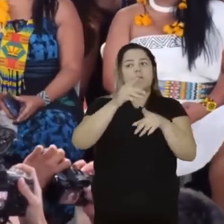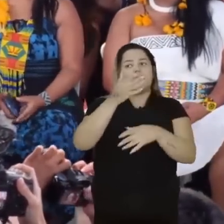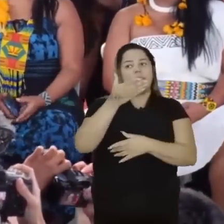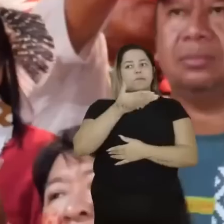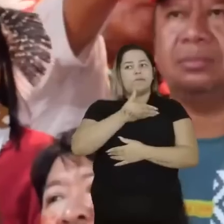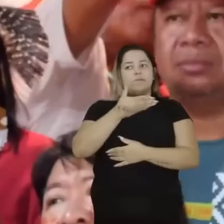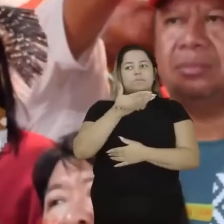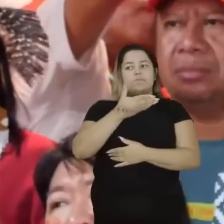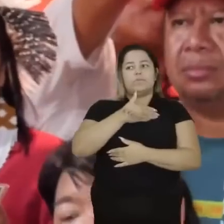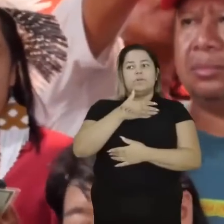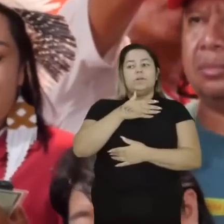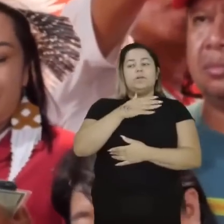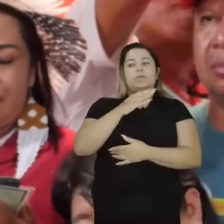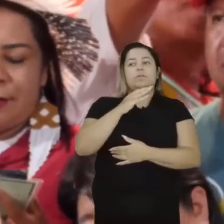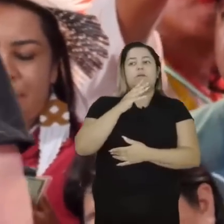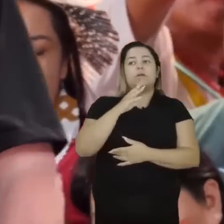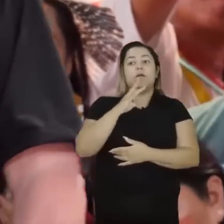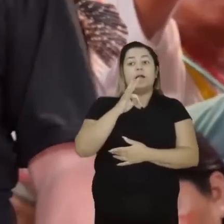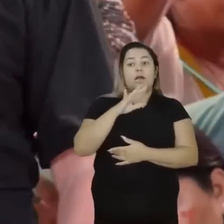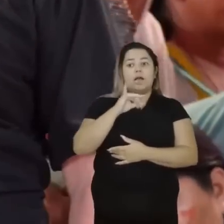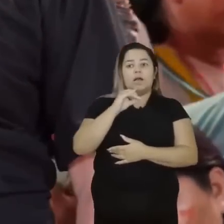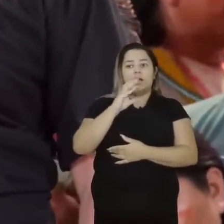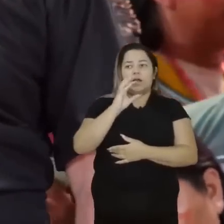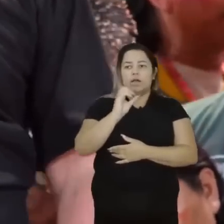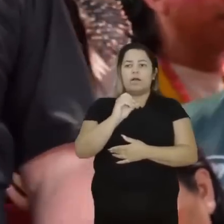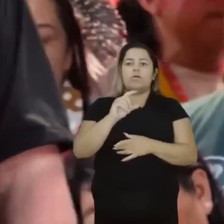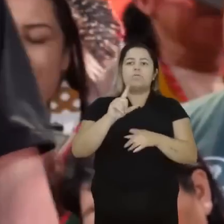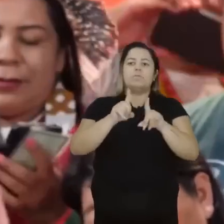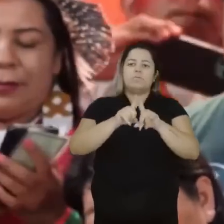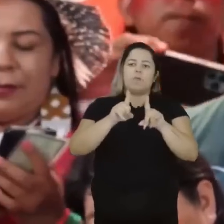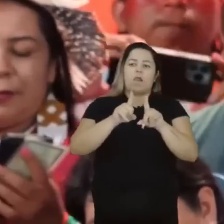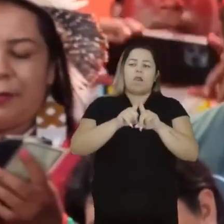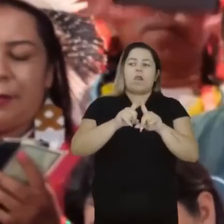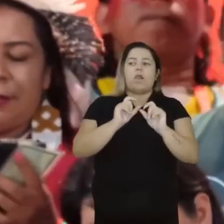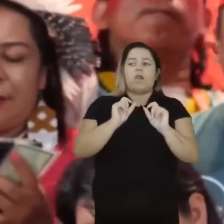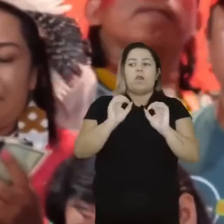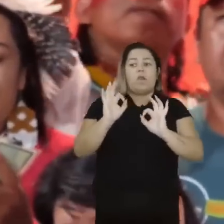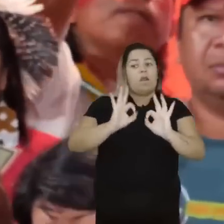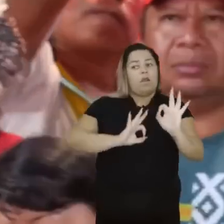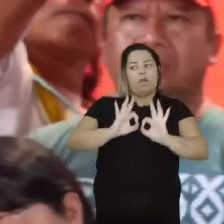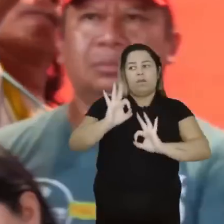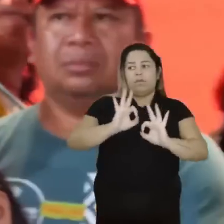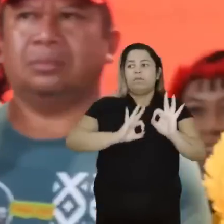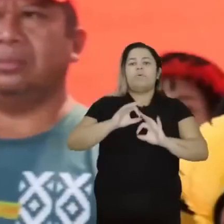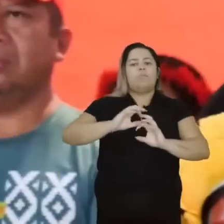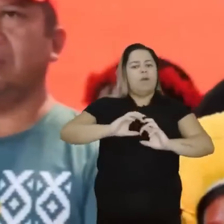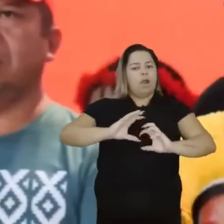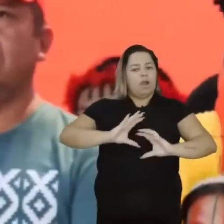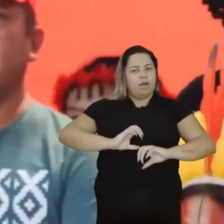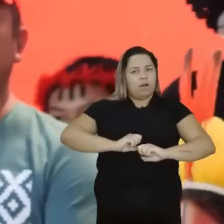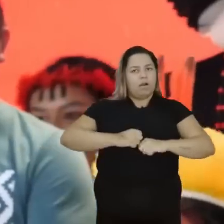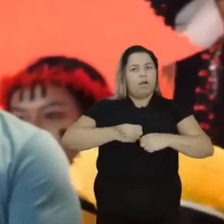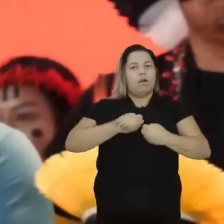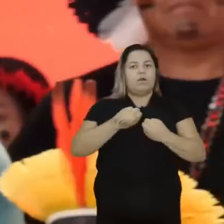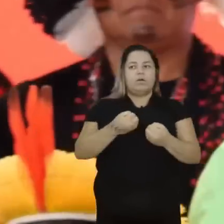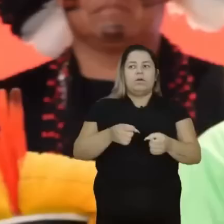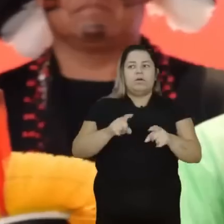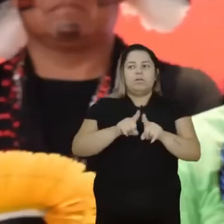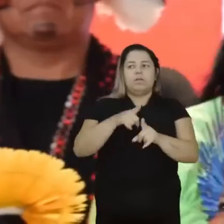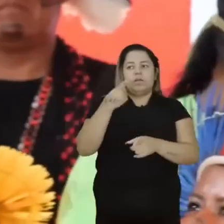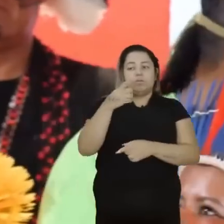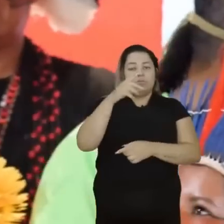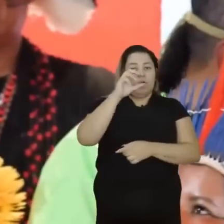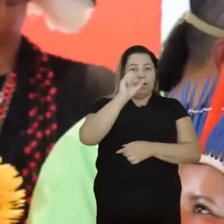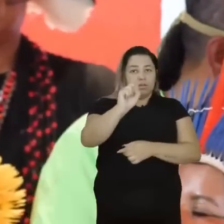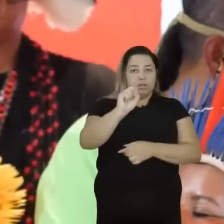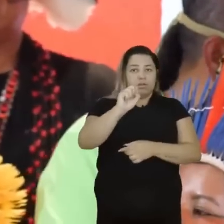da PIB, pela capacidade organizativa, pela coragem de convocar a